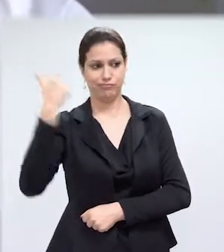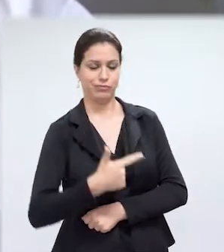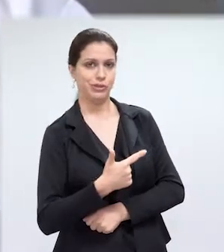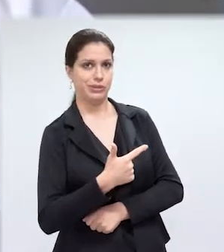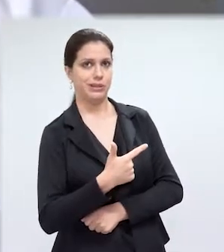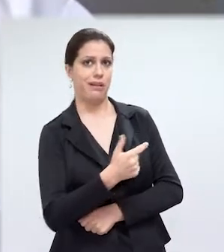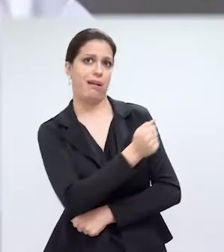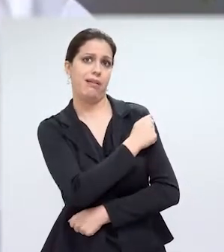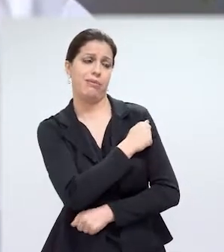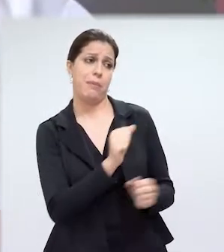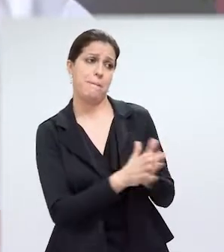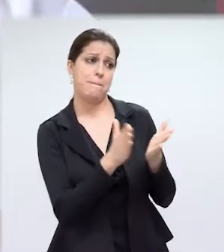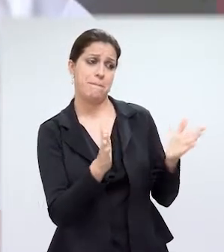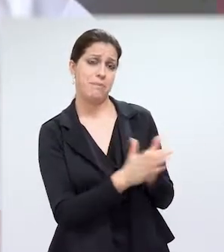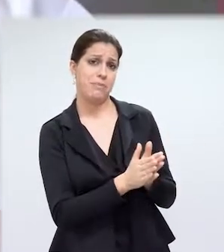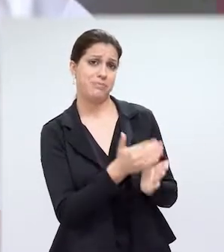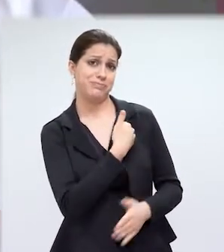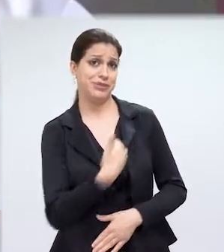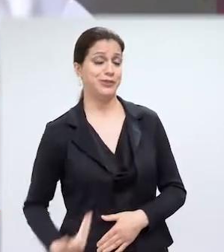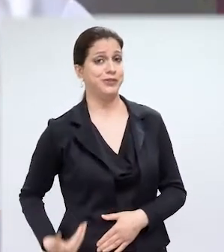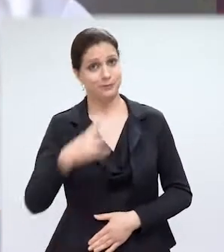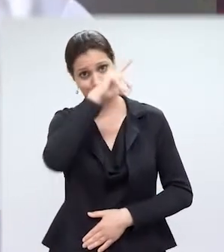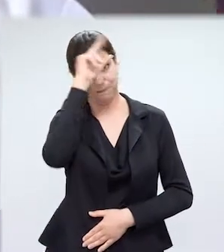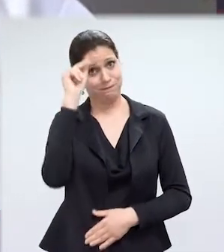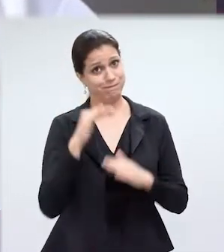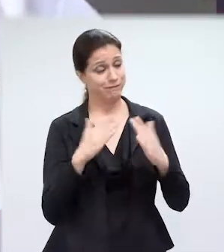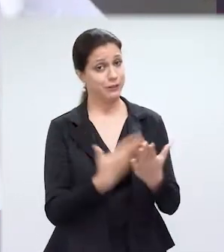aluno da rede pública em 2020?